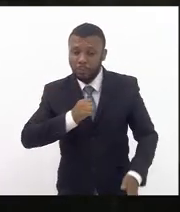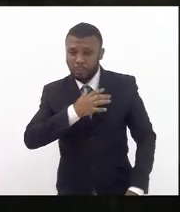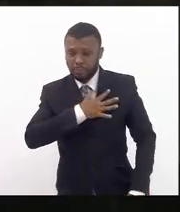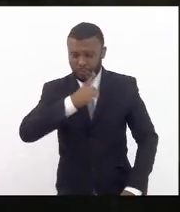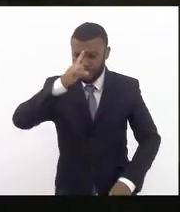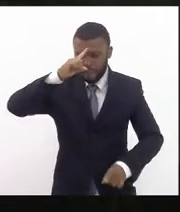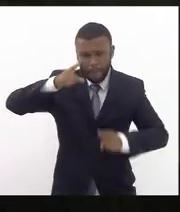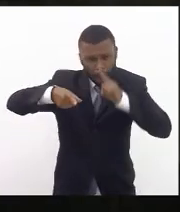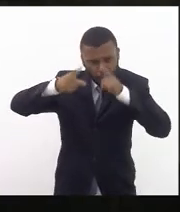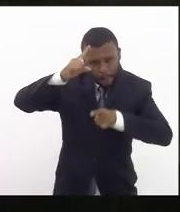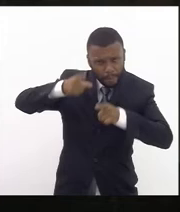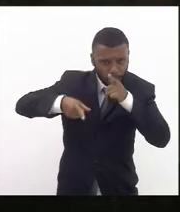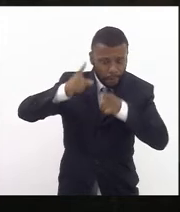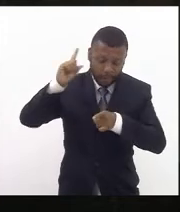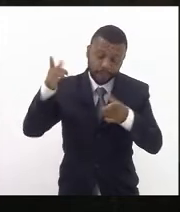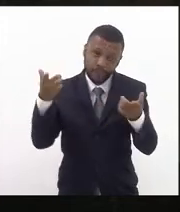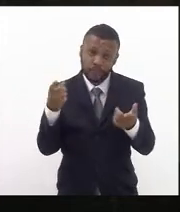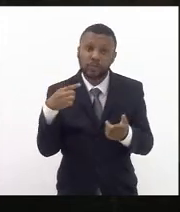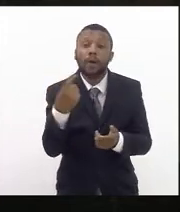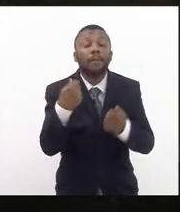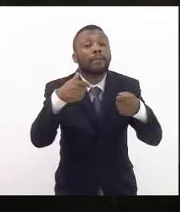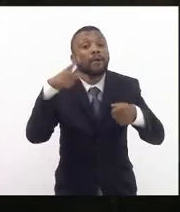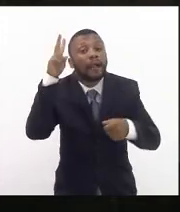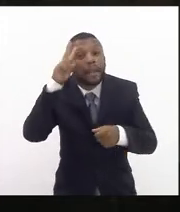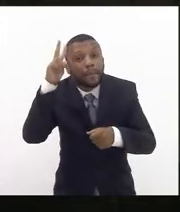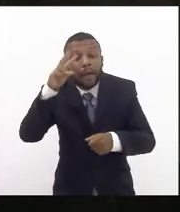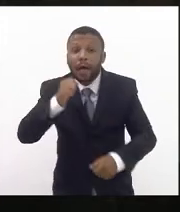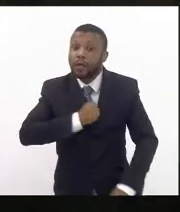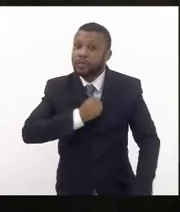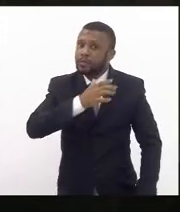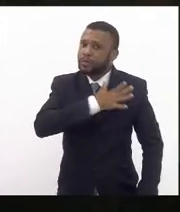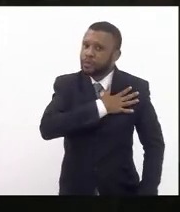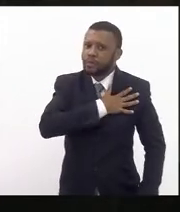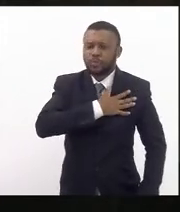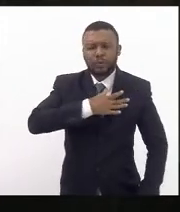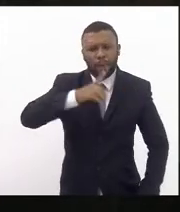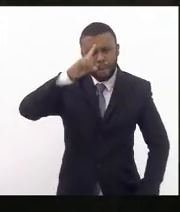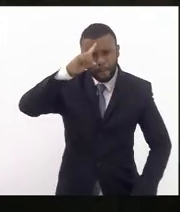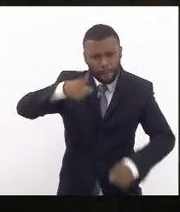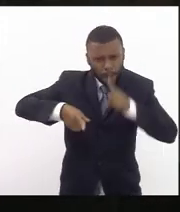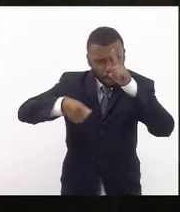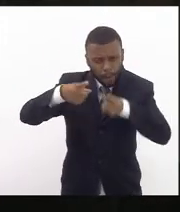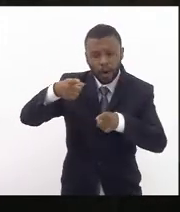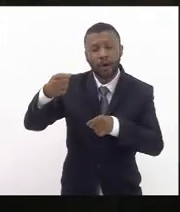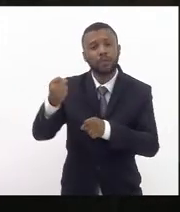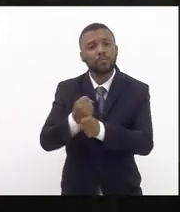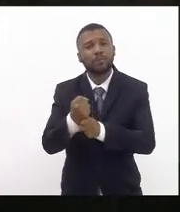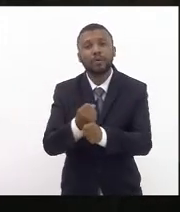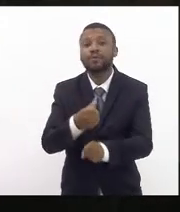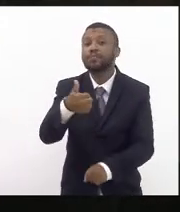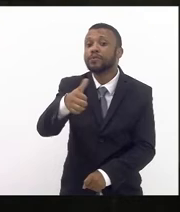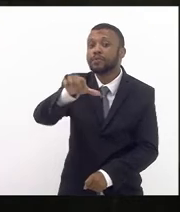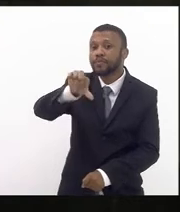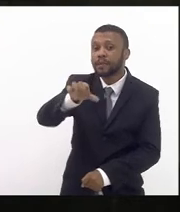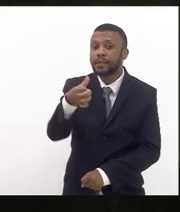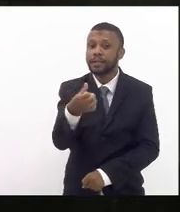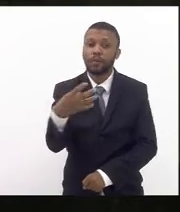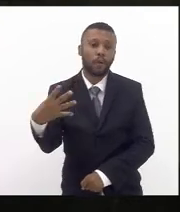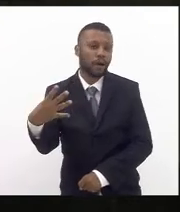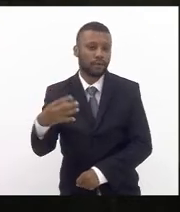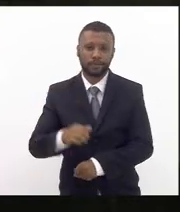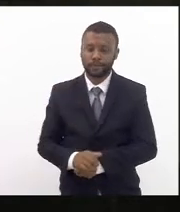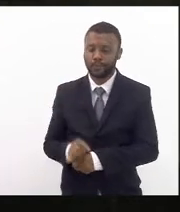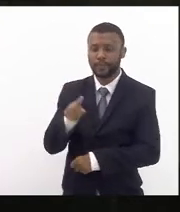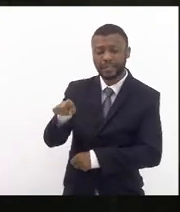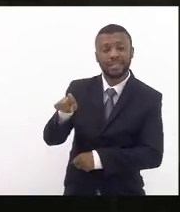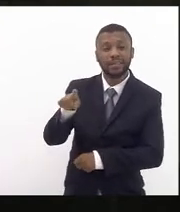digamos assim. A gente precisa lembrar, ditadura militar de 1964, na qual